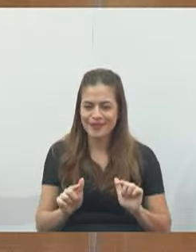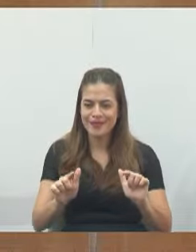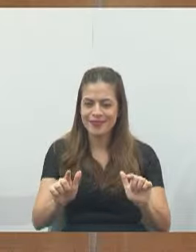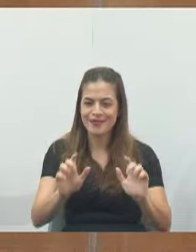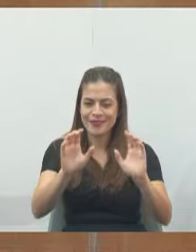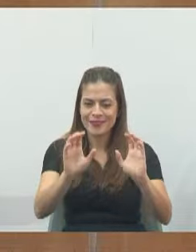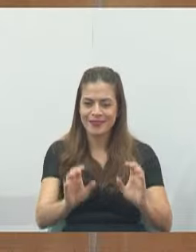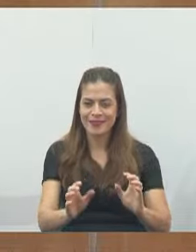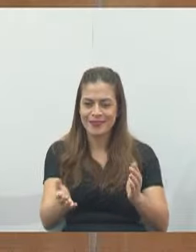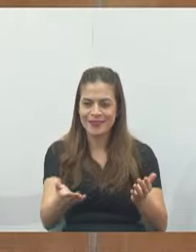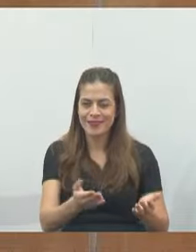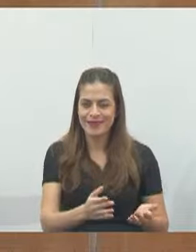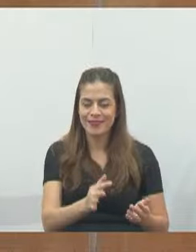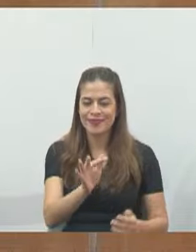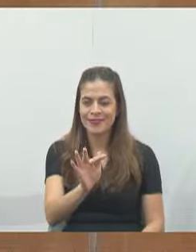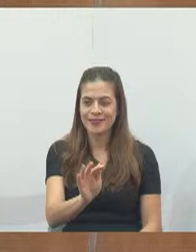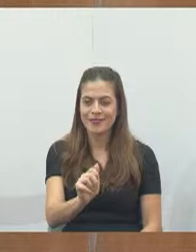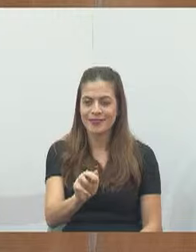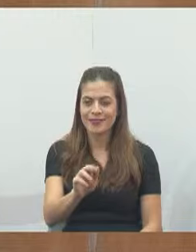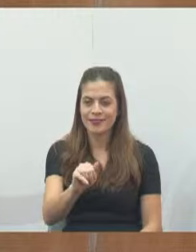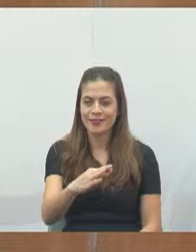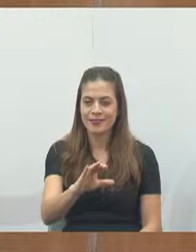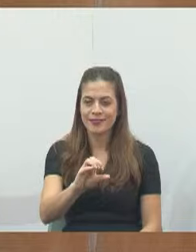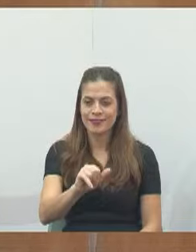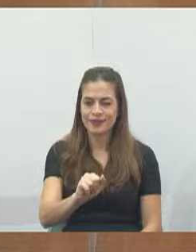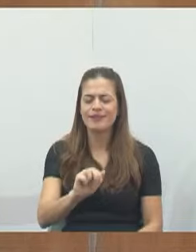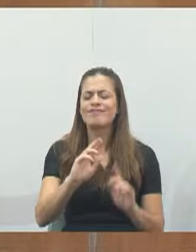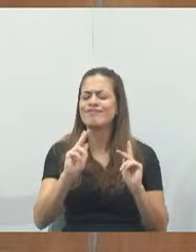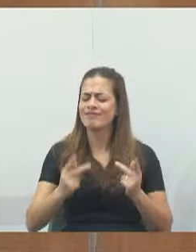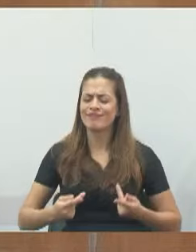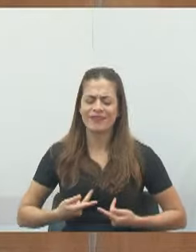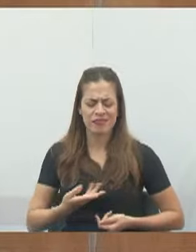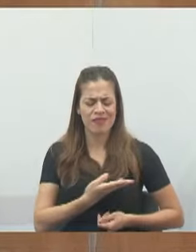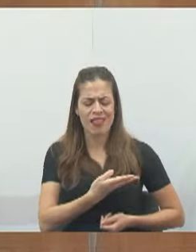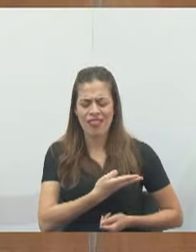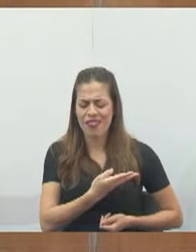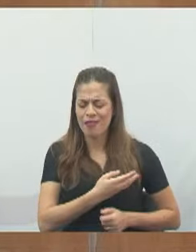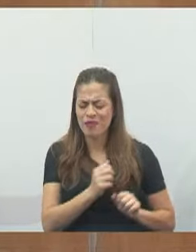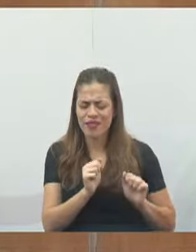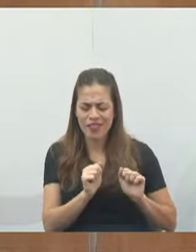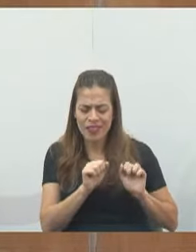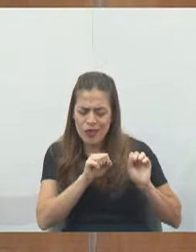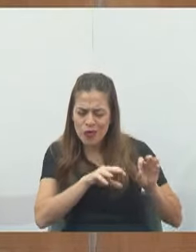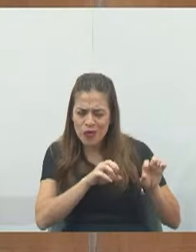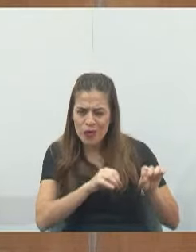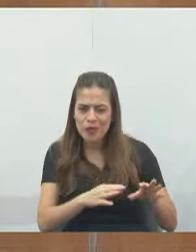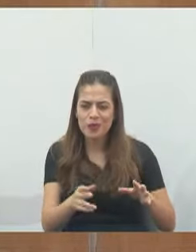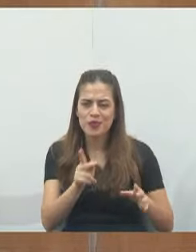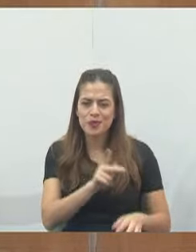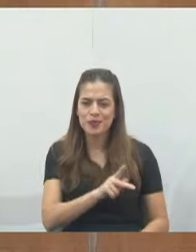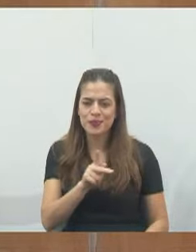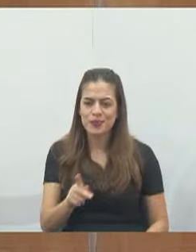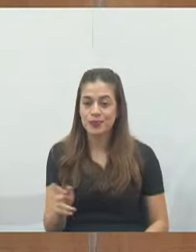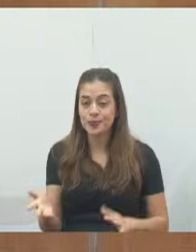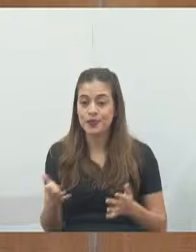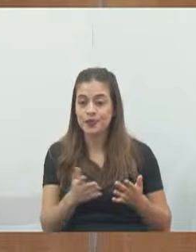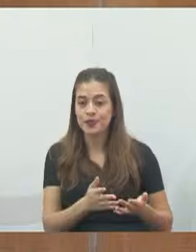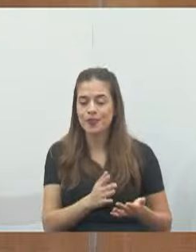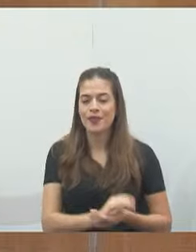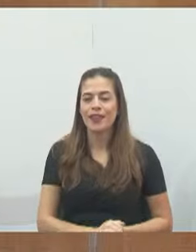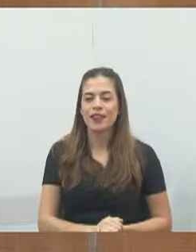esse título para o Fabrício, muito merecedor, meu amigo, meu querido educador,